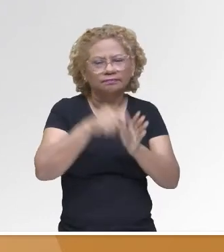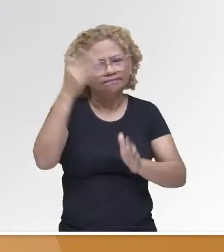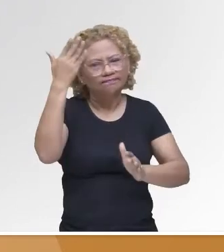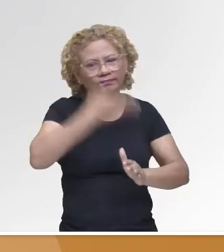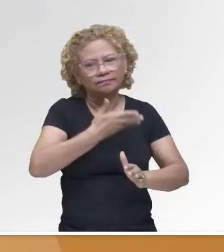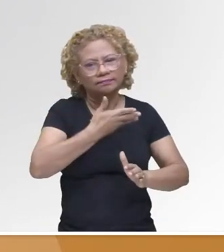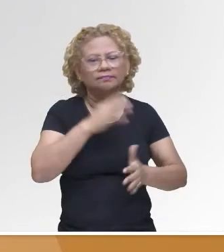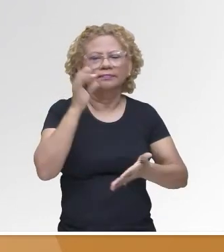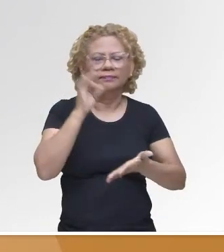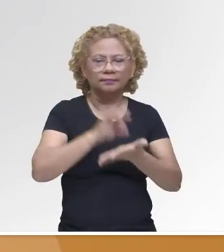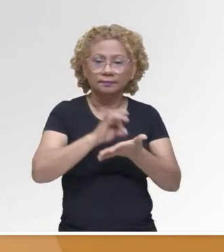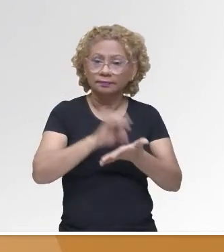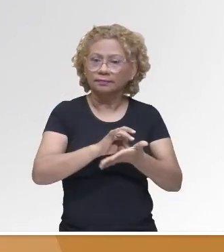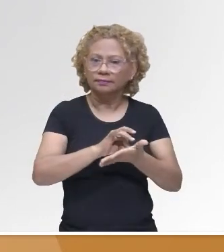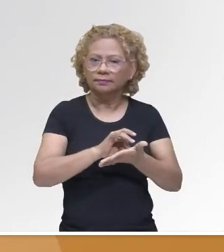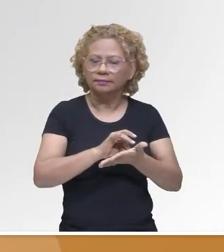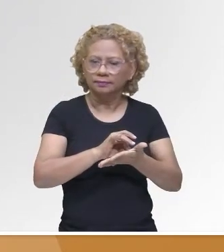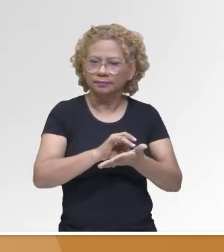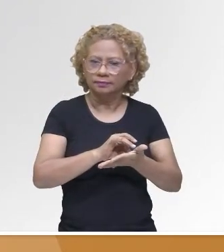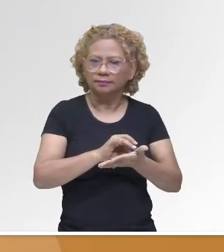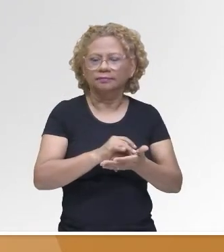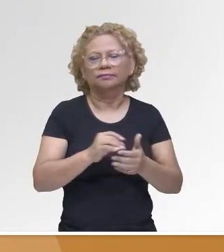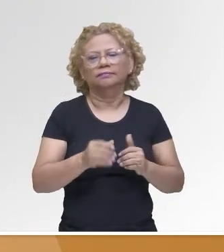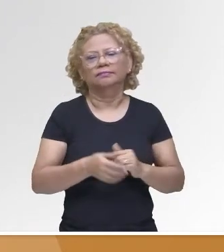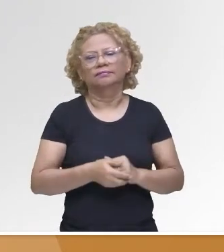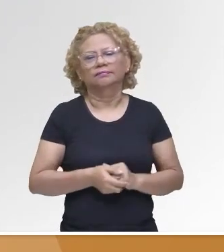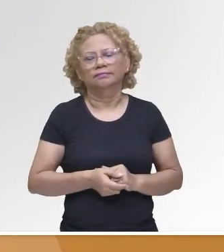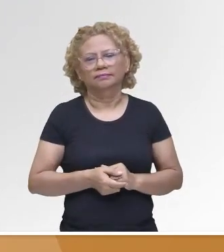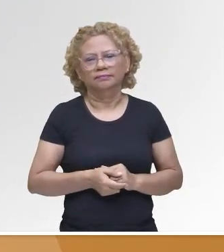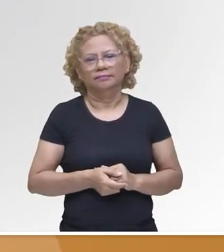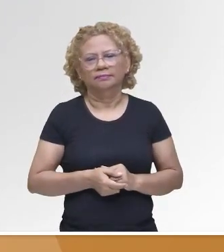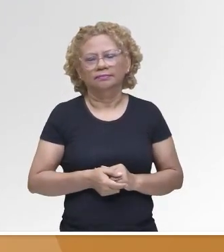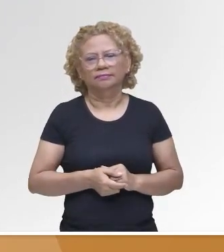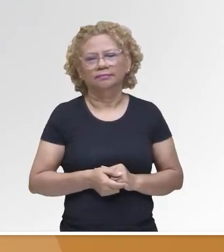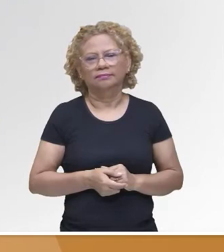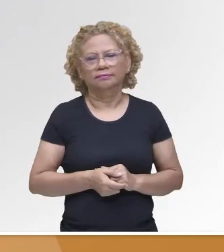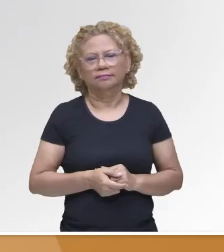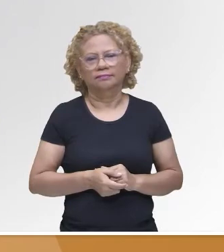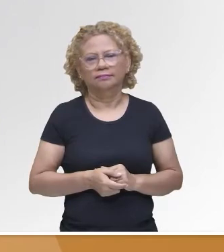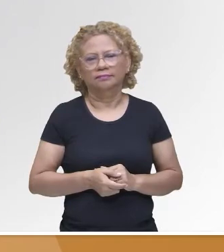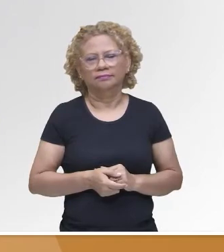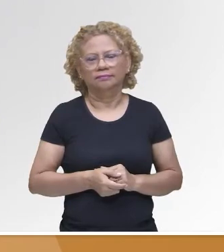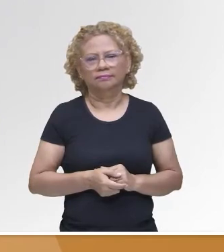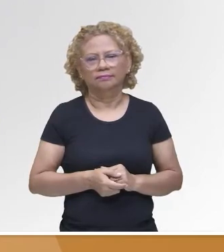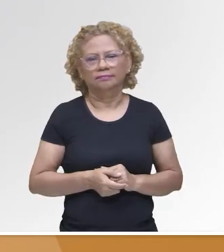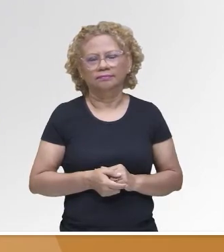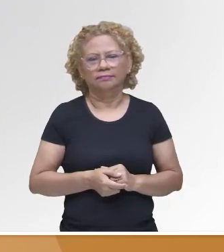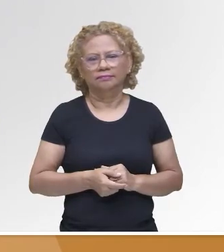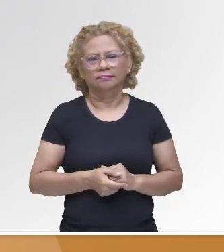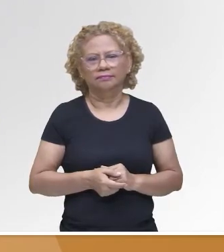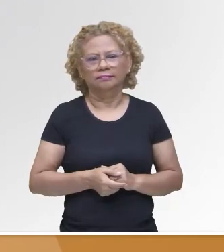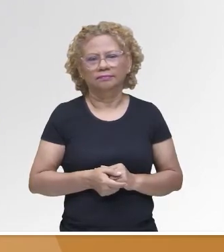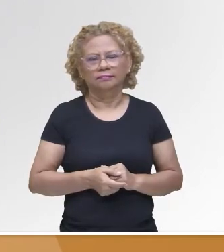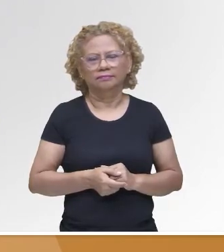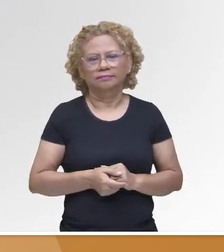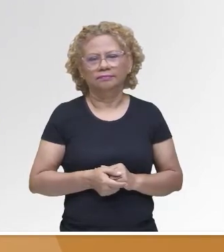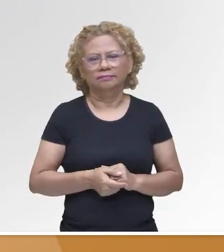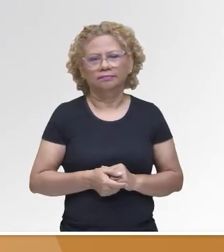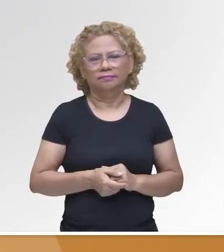descobrir, investigar e pesquisar e buscar, né, tornar uma lei aquela